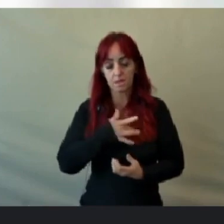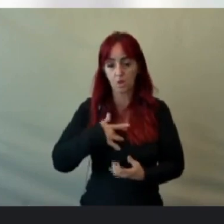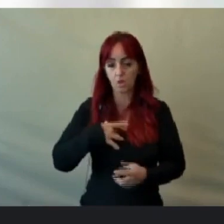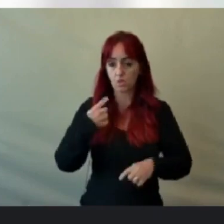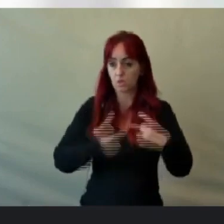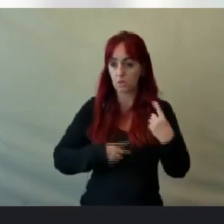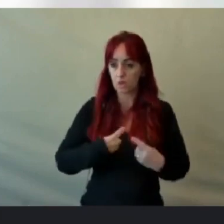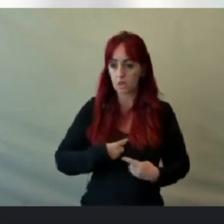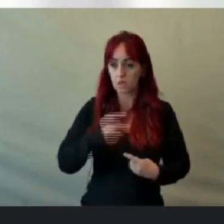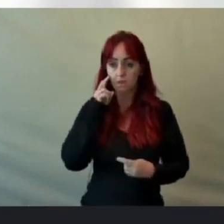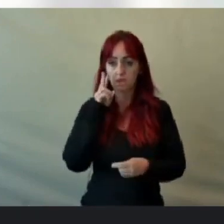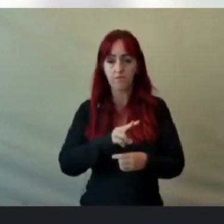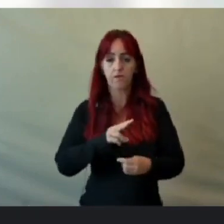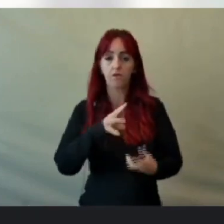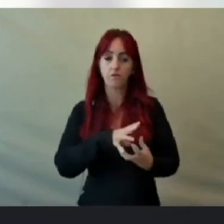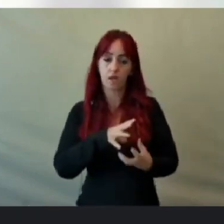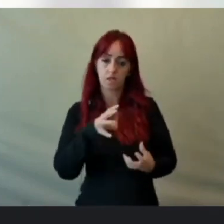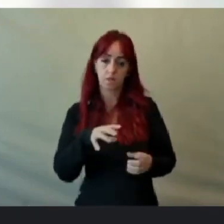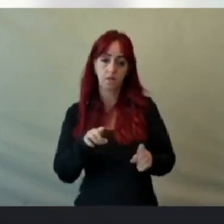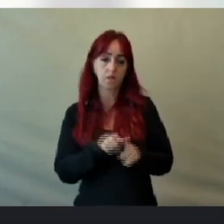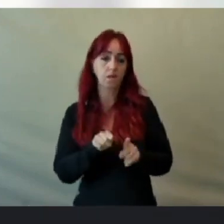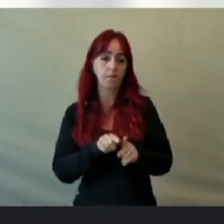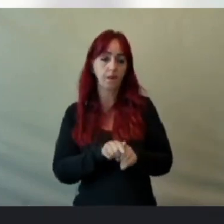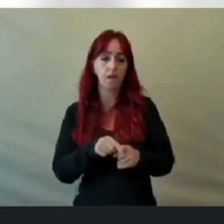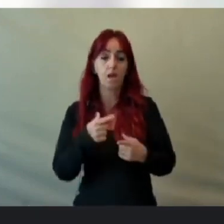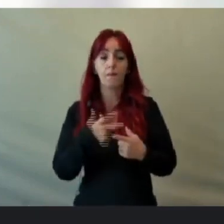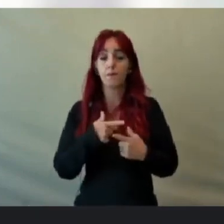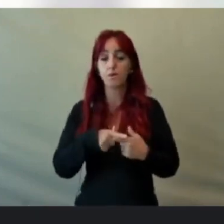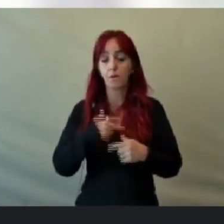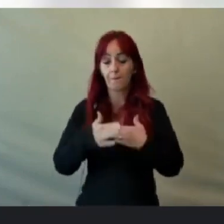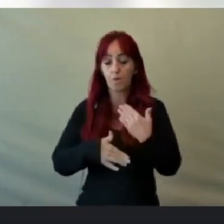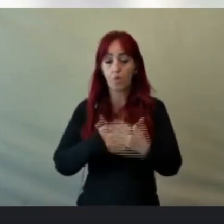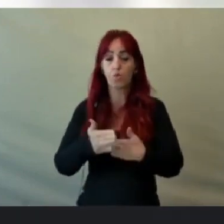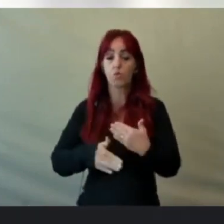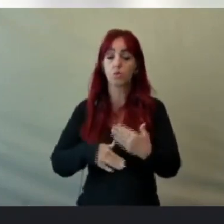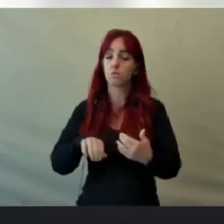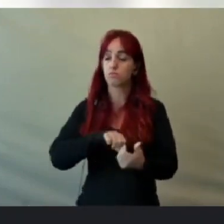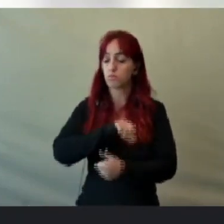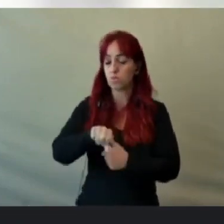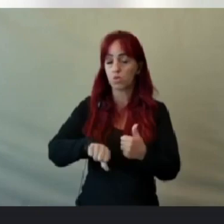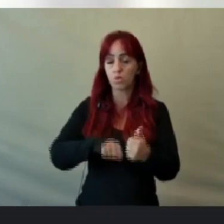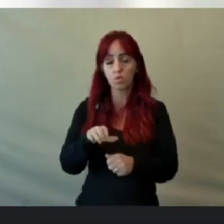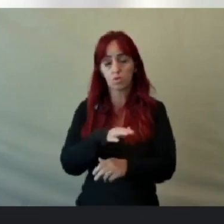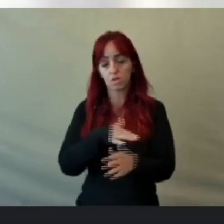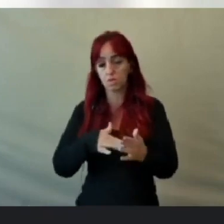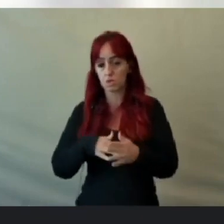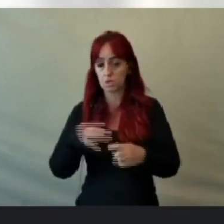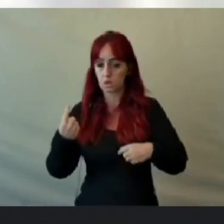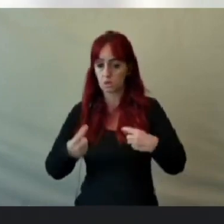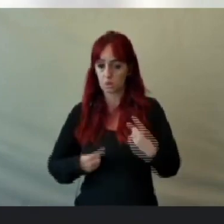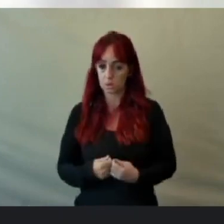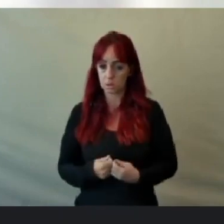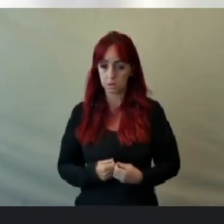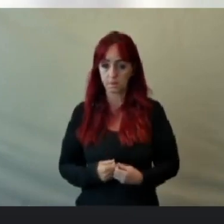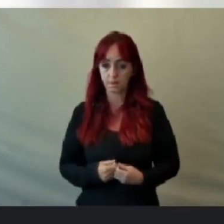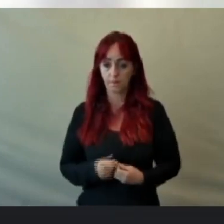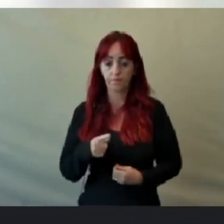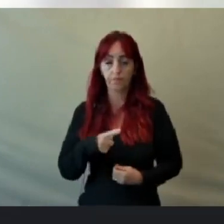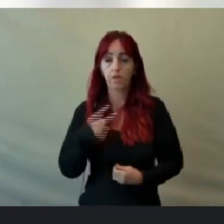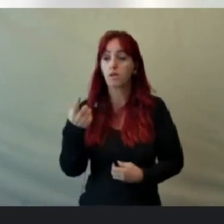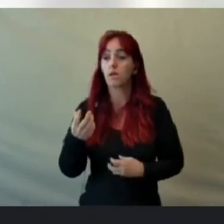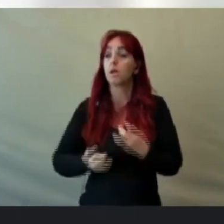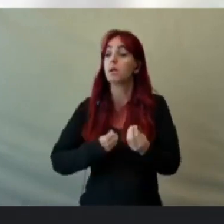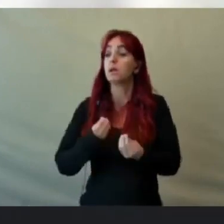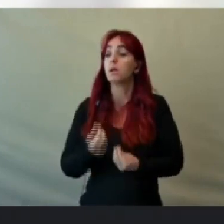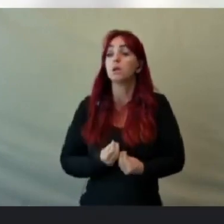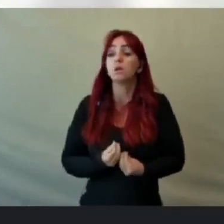muda todas as políticas né e não dá para colocar na conta das famílias a necessidade de cuidado